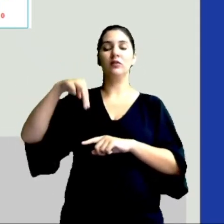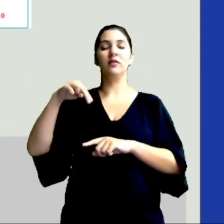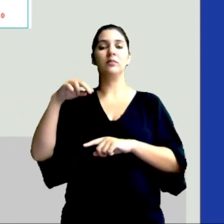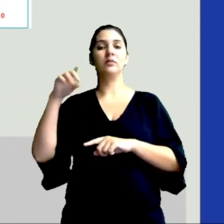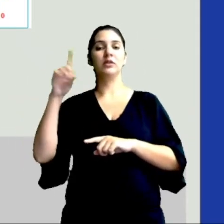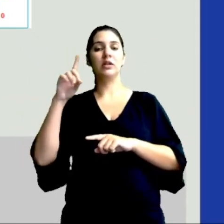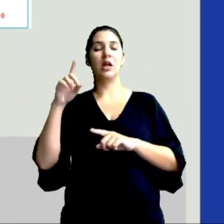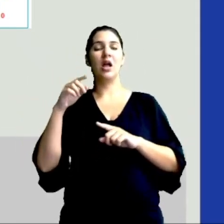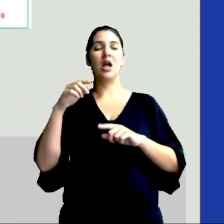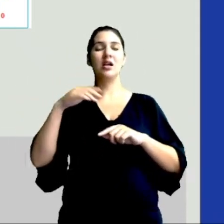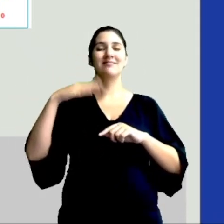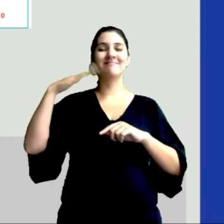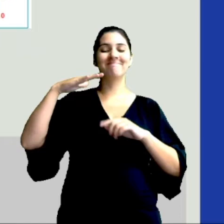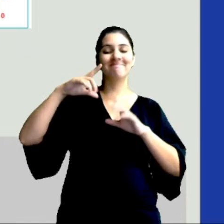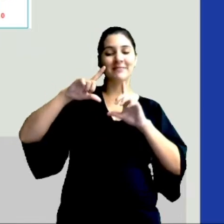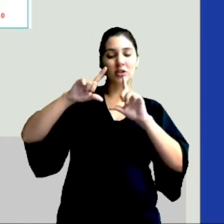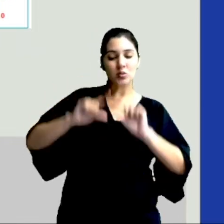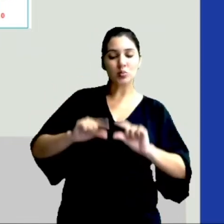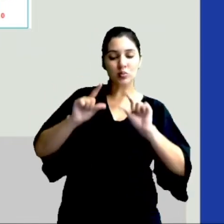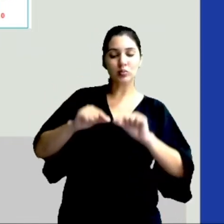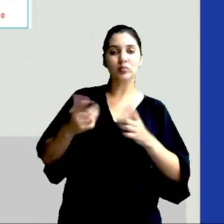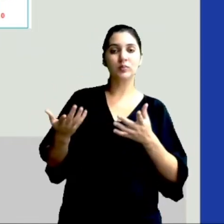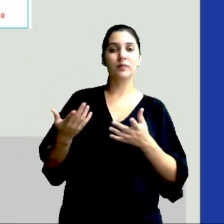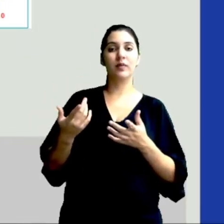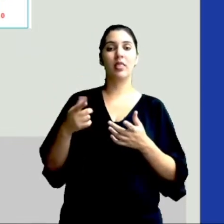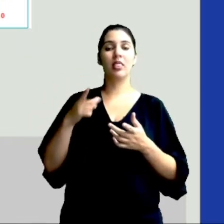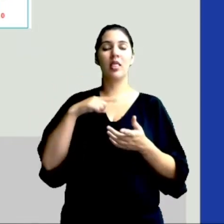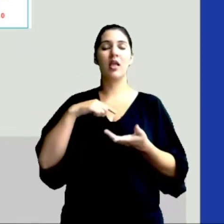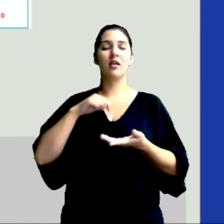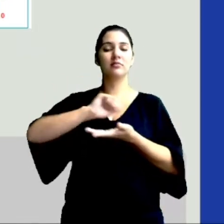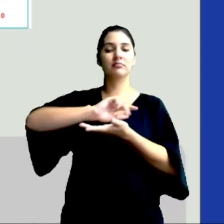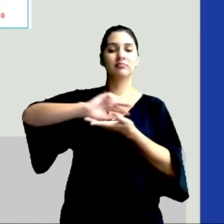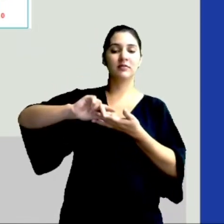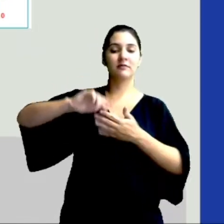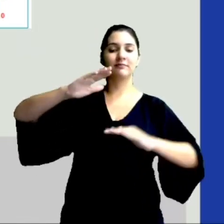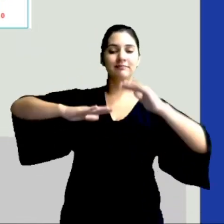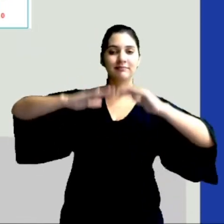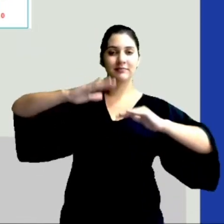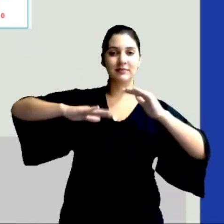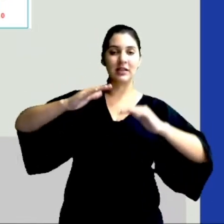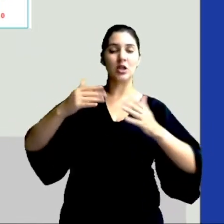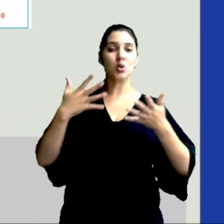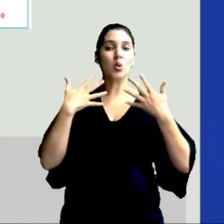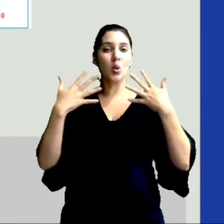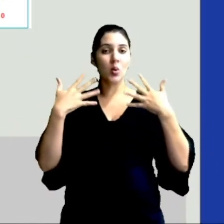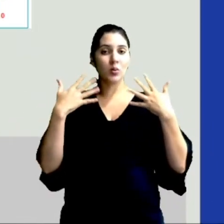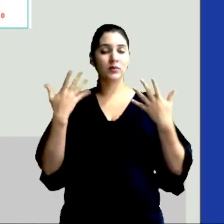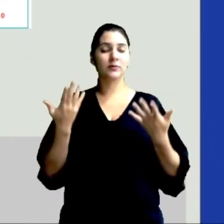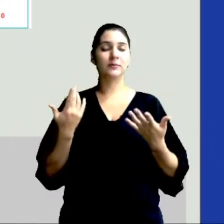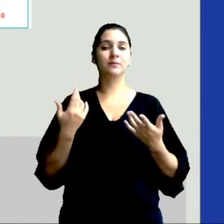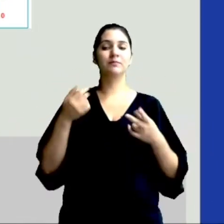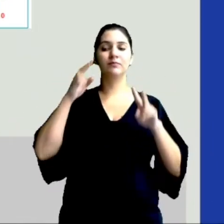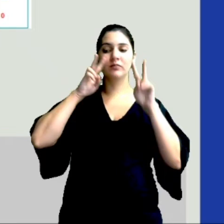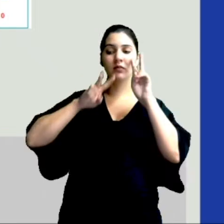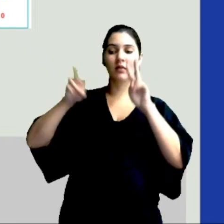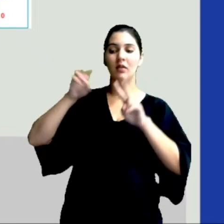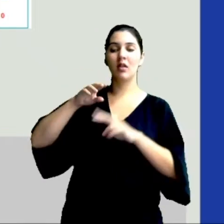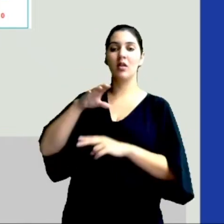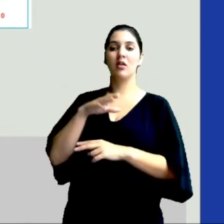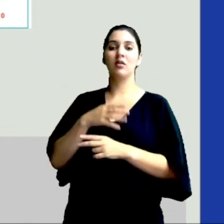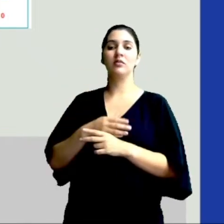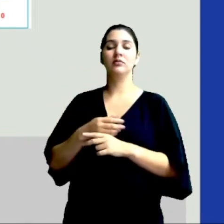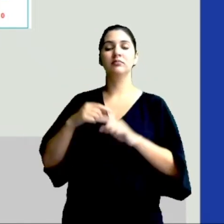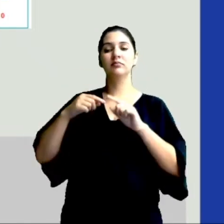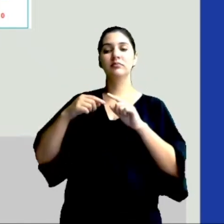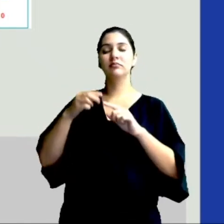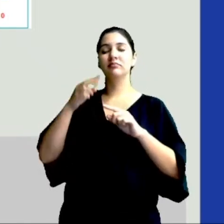pouco e vai ter um pouco mais de precipitação. Então essas são as variações, né, entre os climas vista no climograma, né, a variação